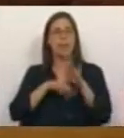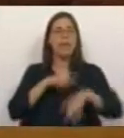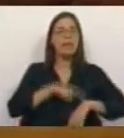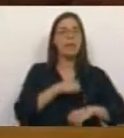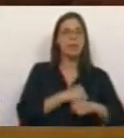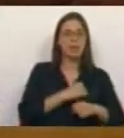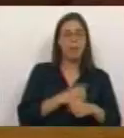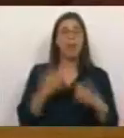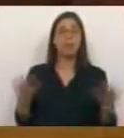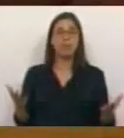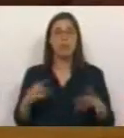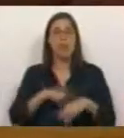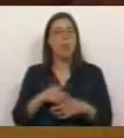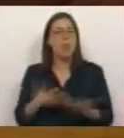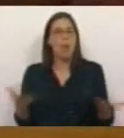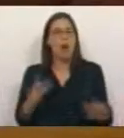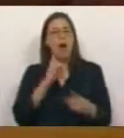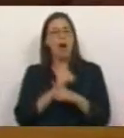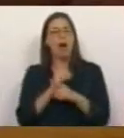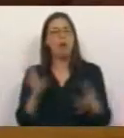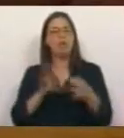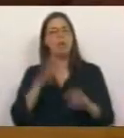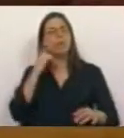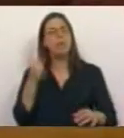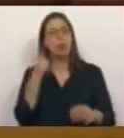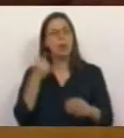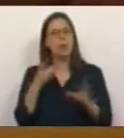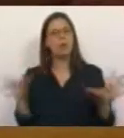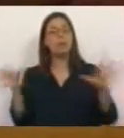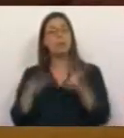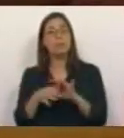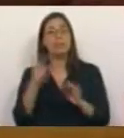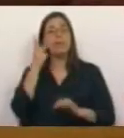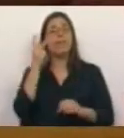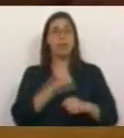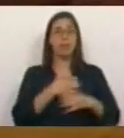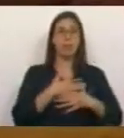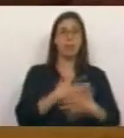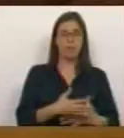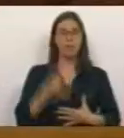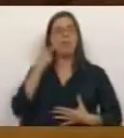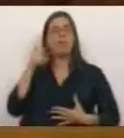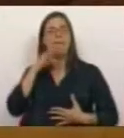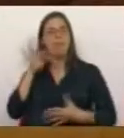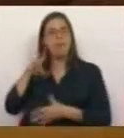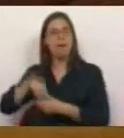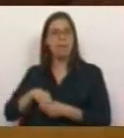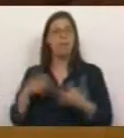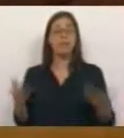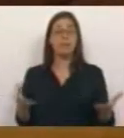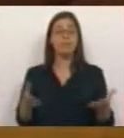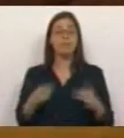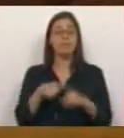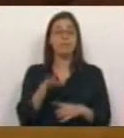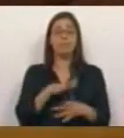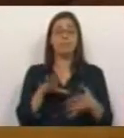tempo do trabalho, nomeadamente no que se refere à procura de conciliar a vida profissional com a vida familiar,